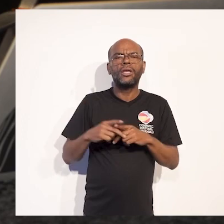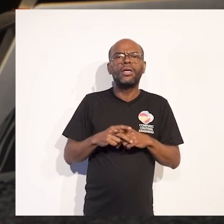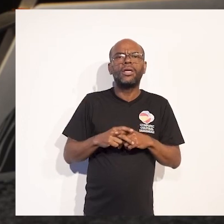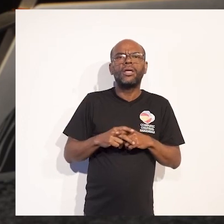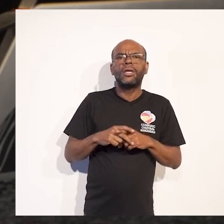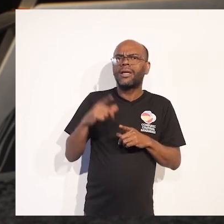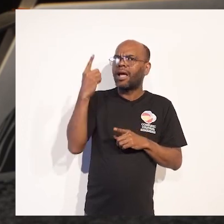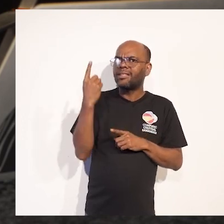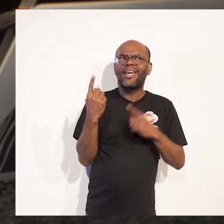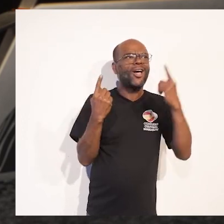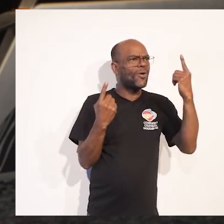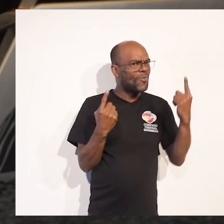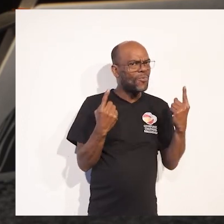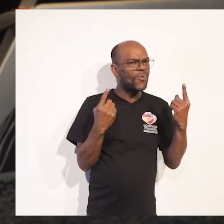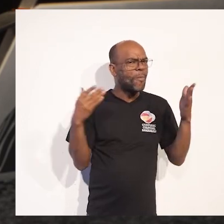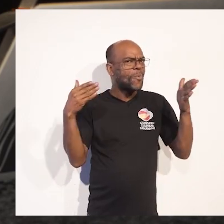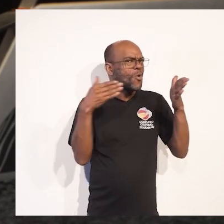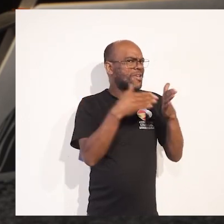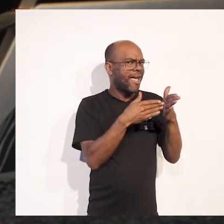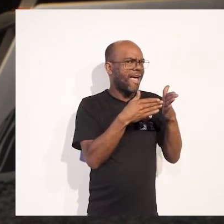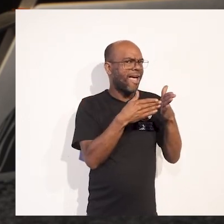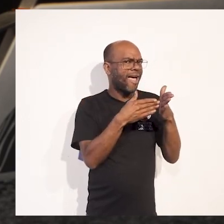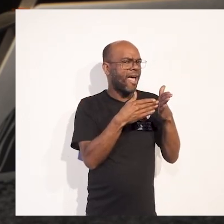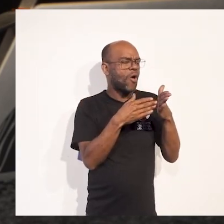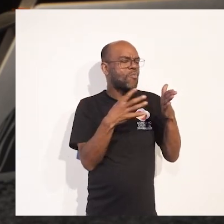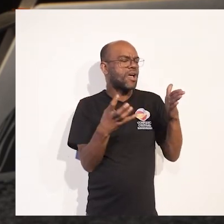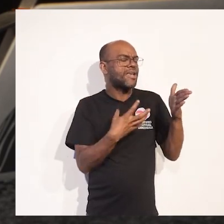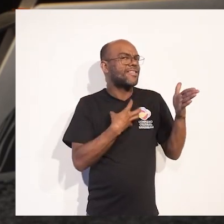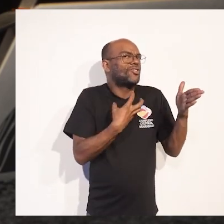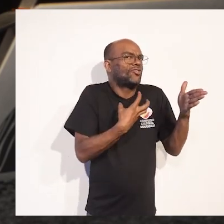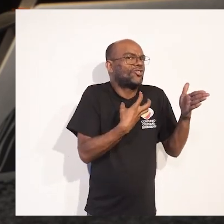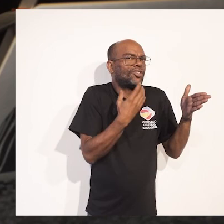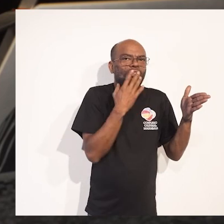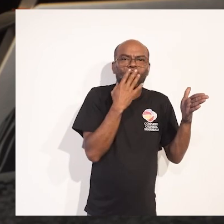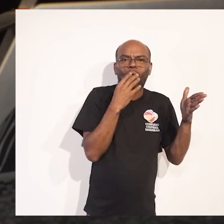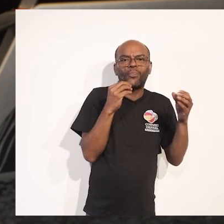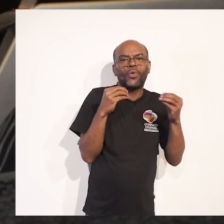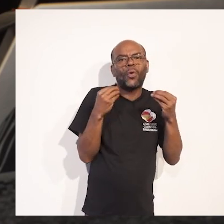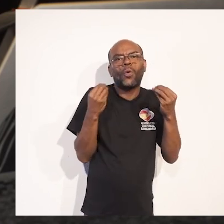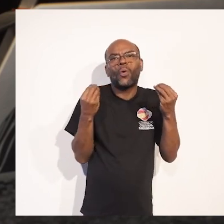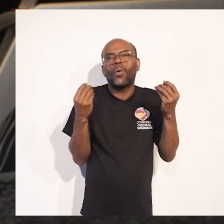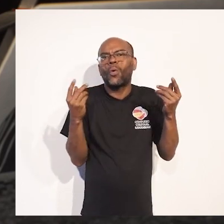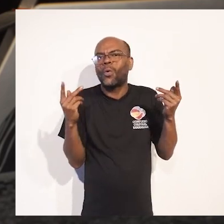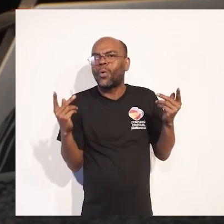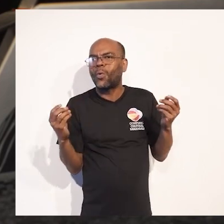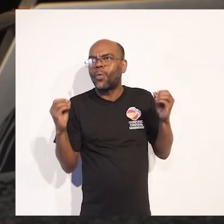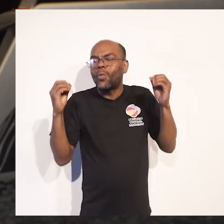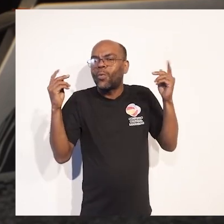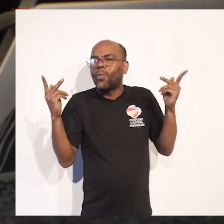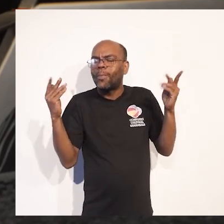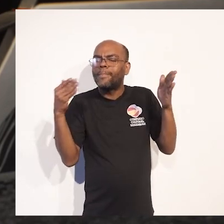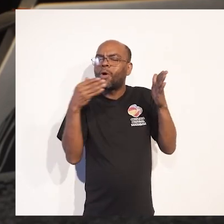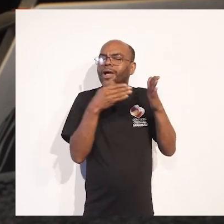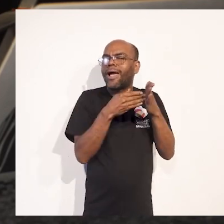cada um com uma capacidade de bloquear algumas energias de cor ou liberar outras, ou